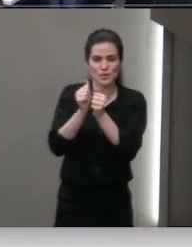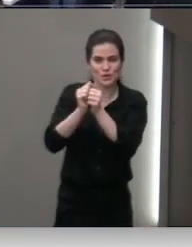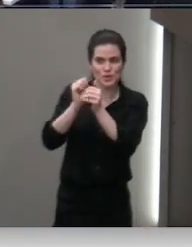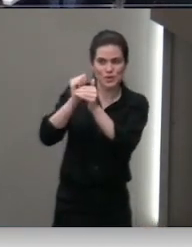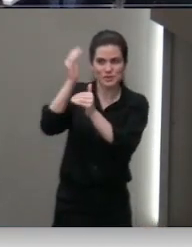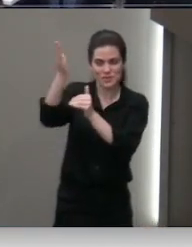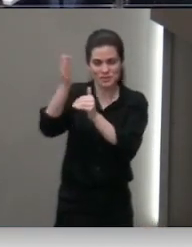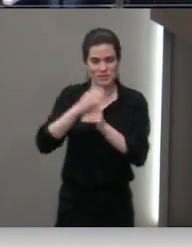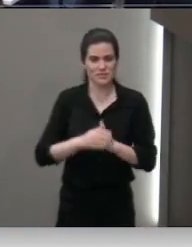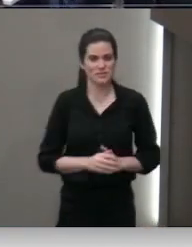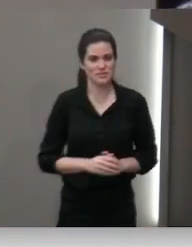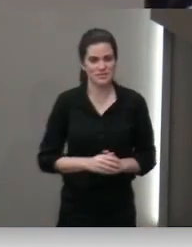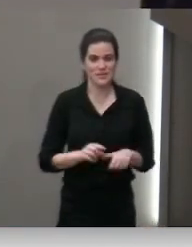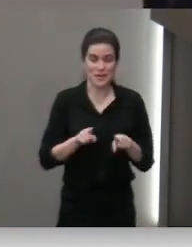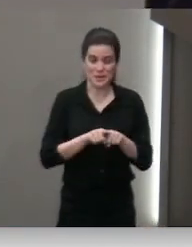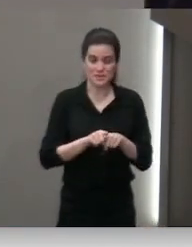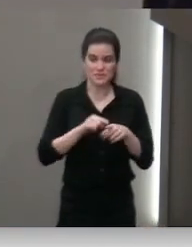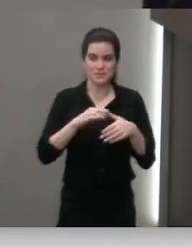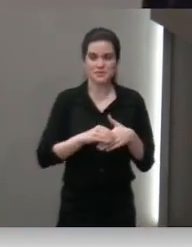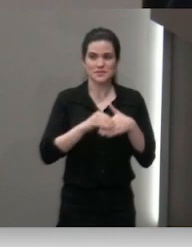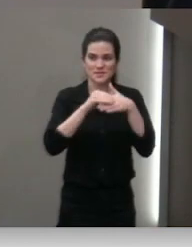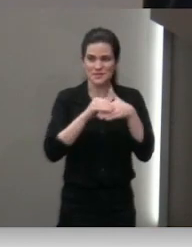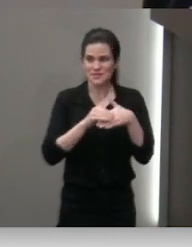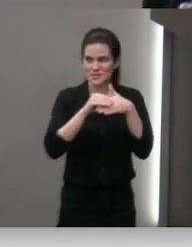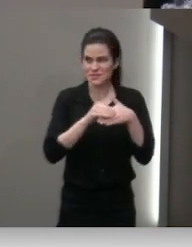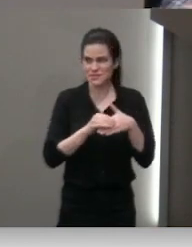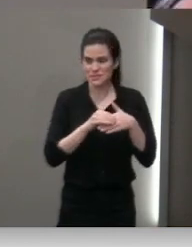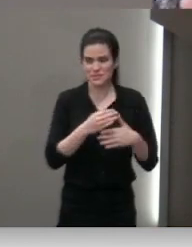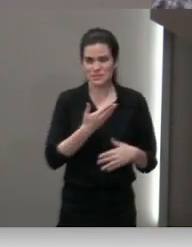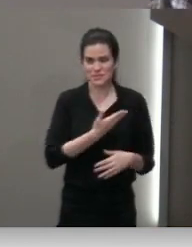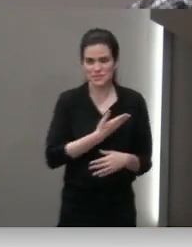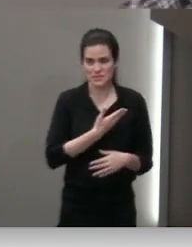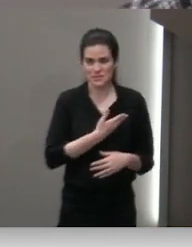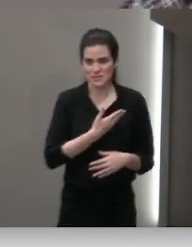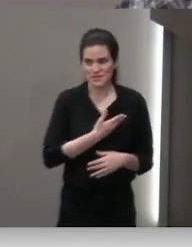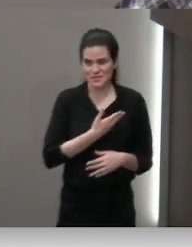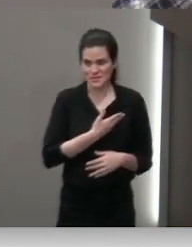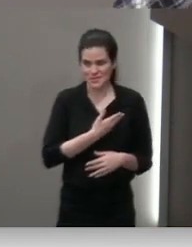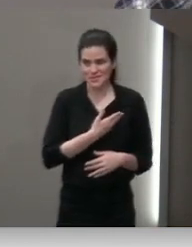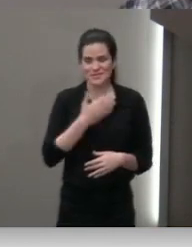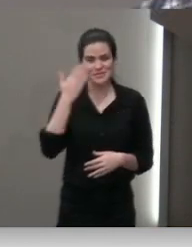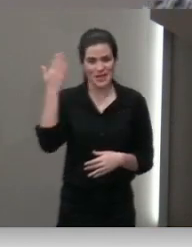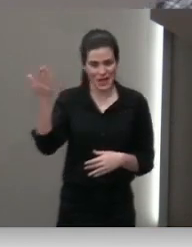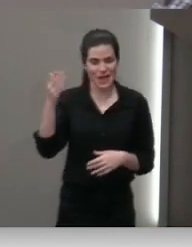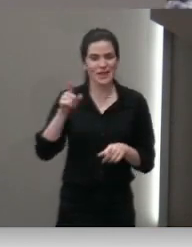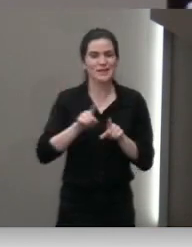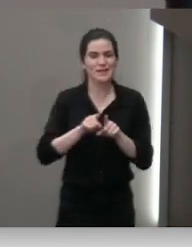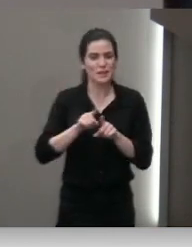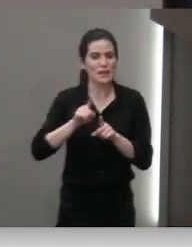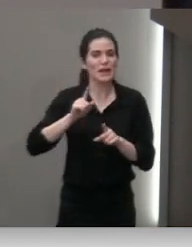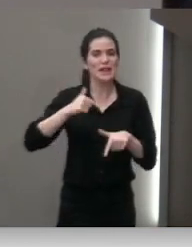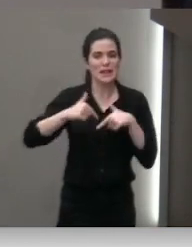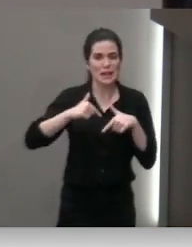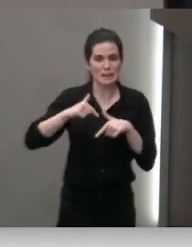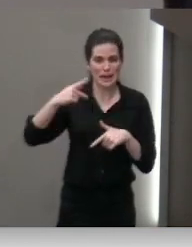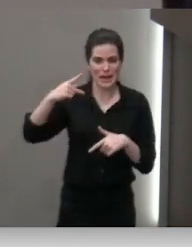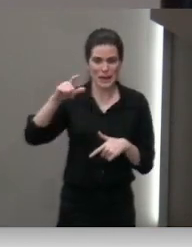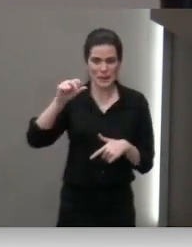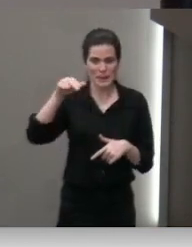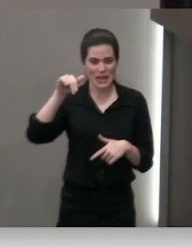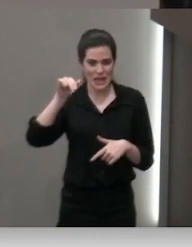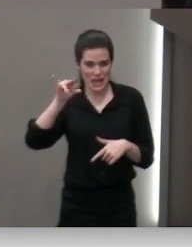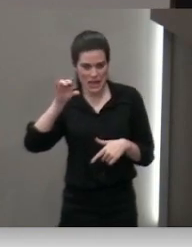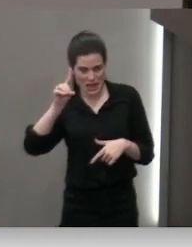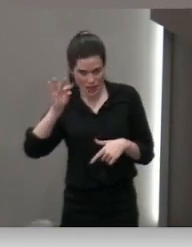É, cumprimento também nosso amigo Ari Machado, da Rádio Planalto. Obrigado pela sua presença.